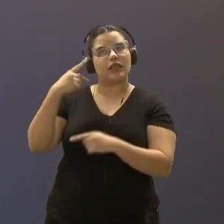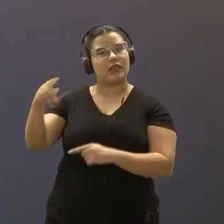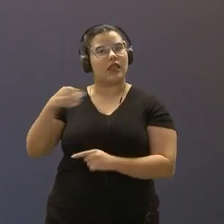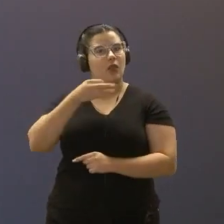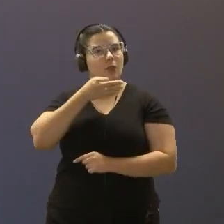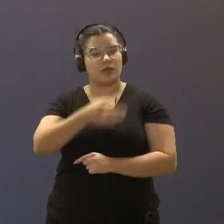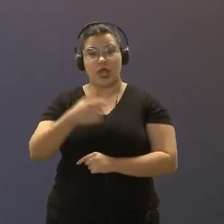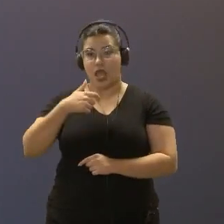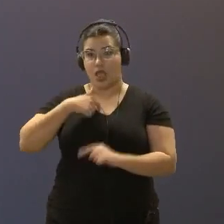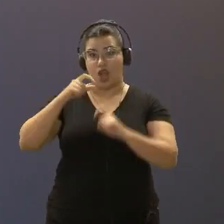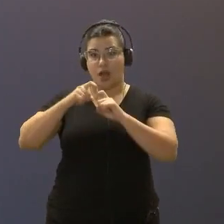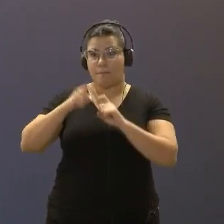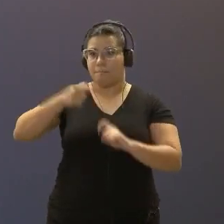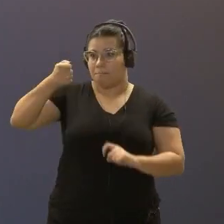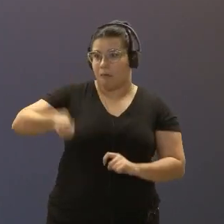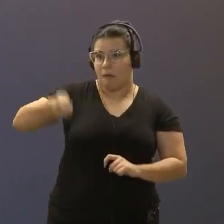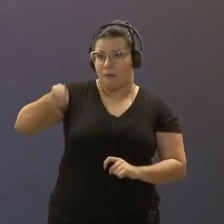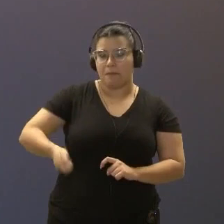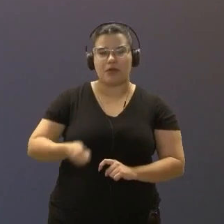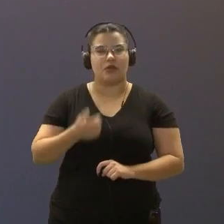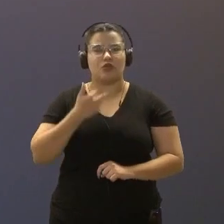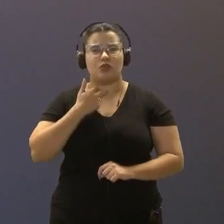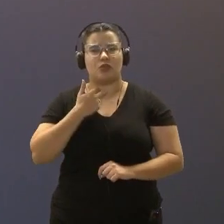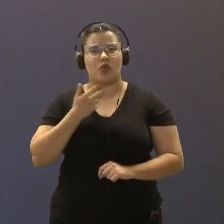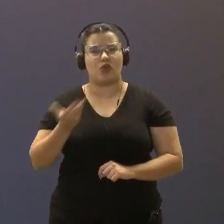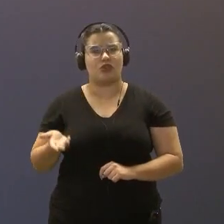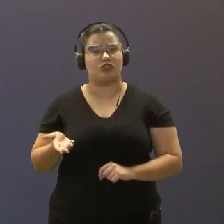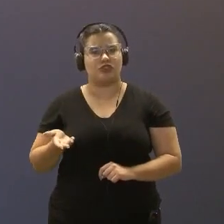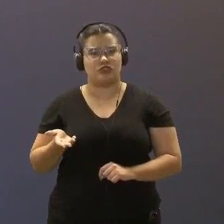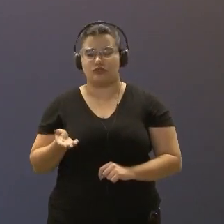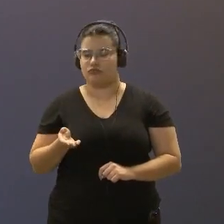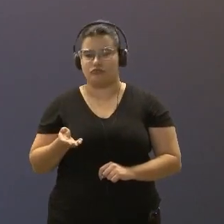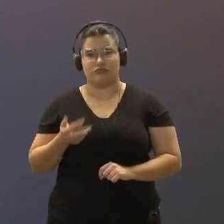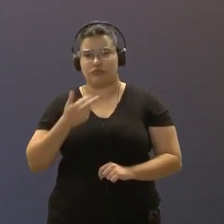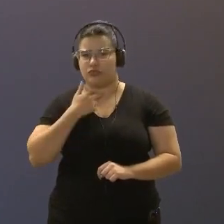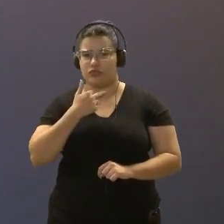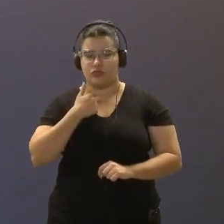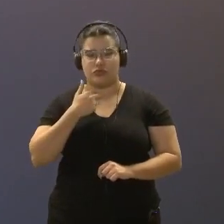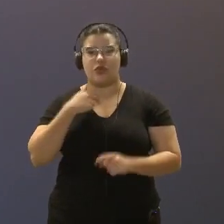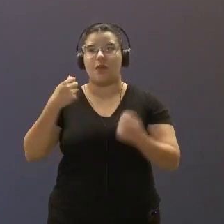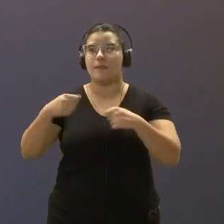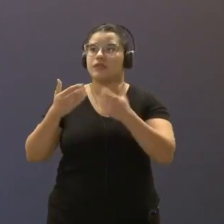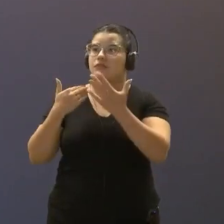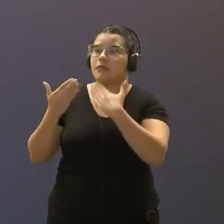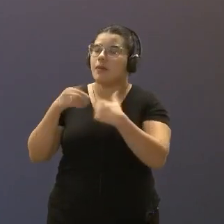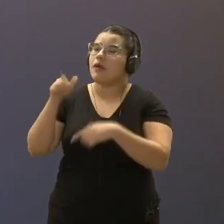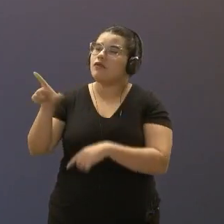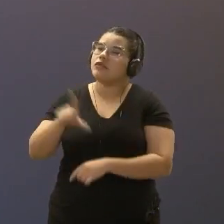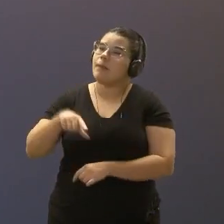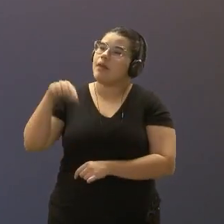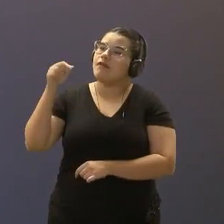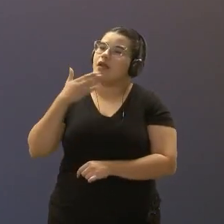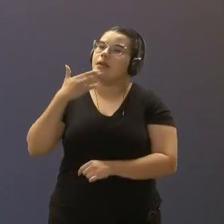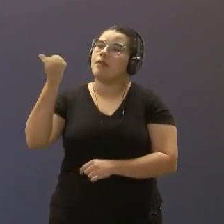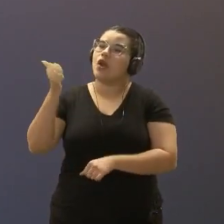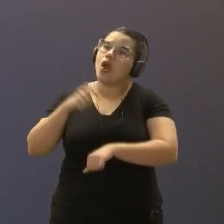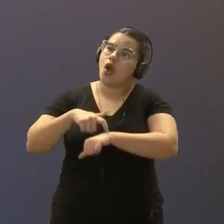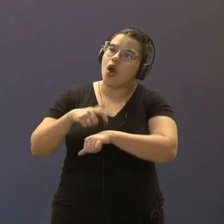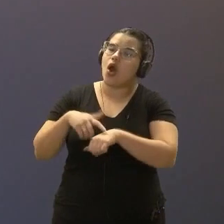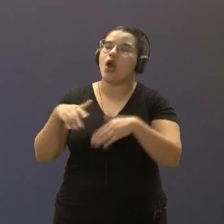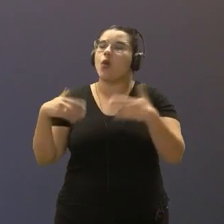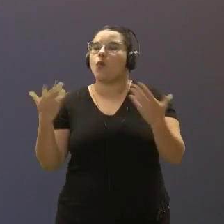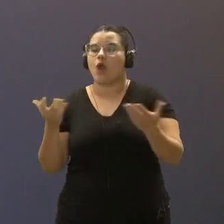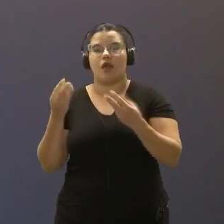não pode mais impor. Nunca pôde, mas não pode mais. Ele tem que discutir com o paciente que horas é o melhor